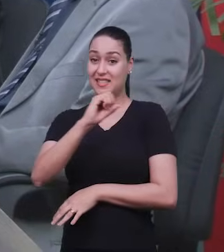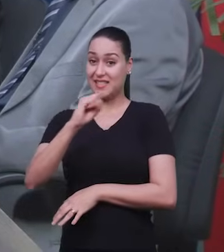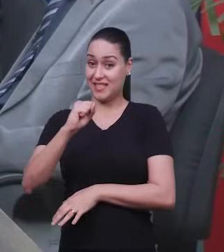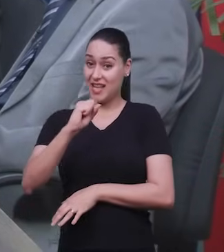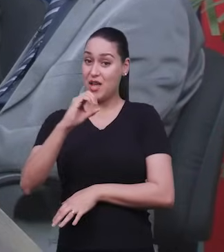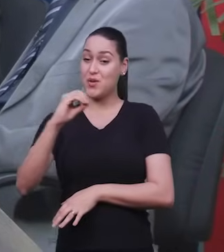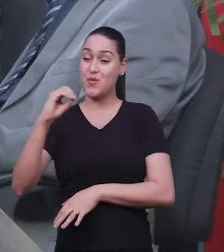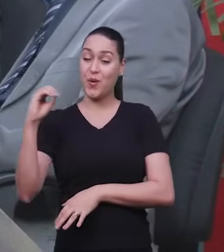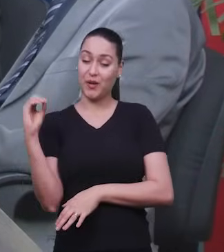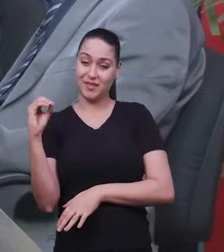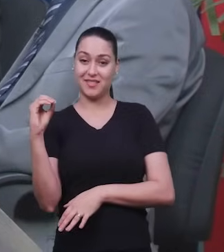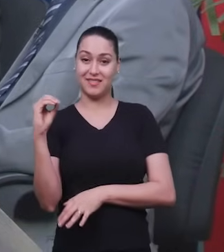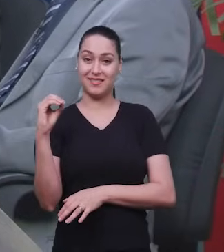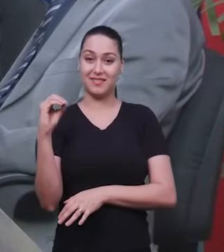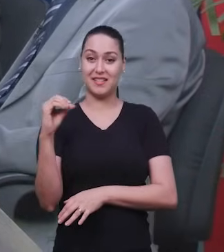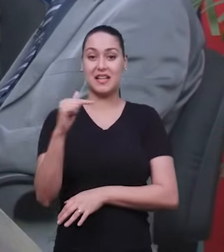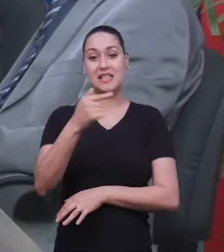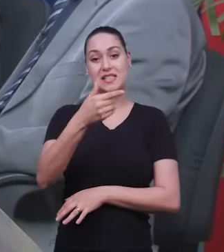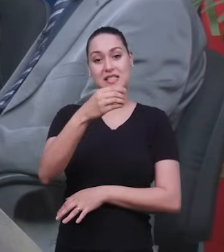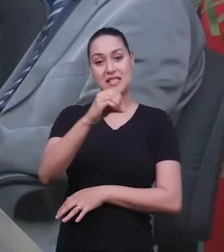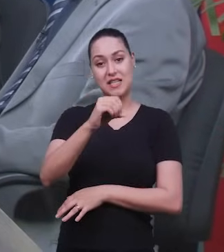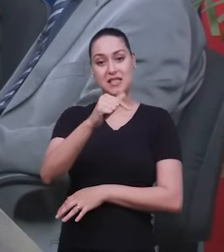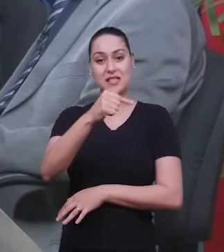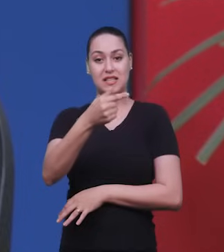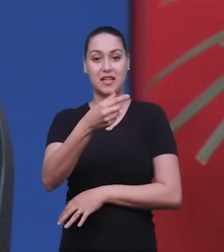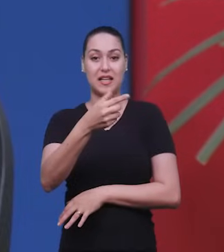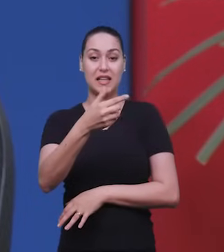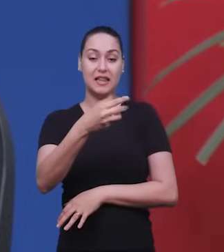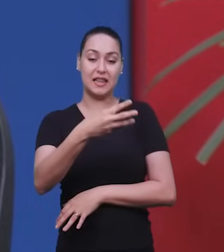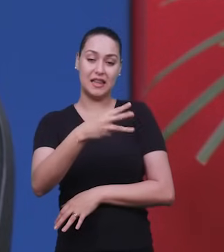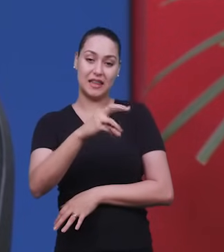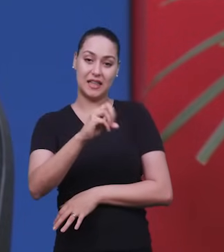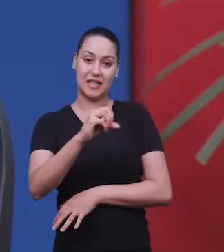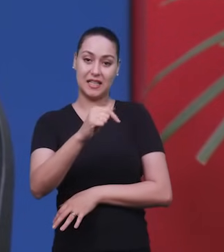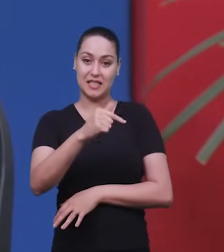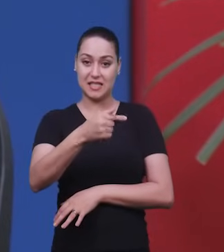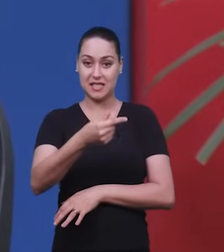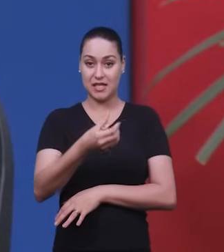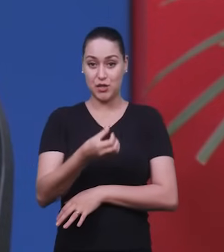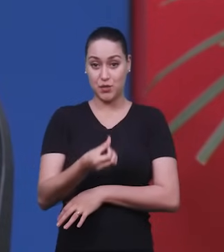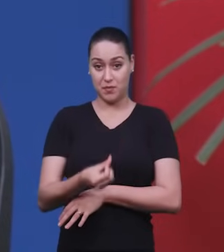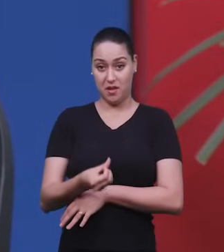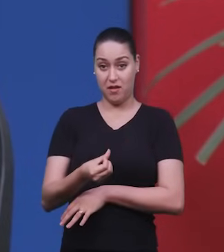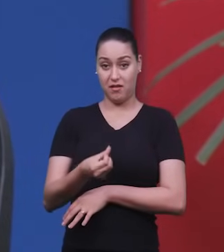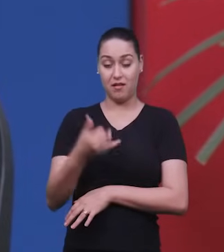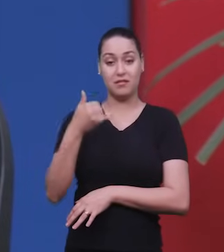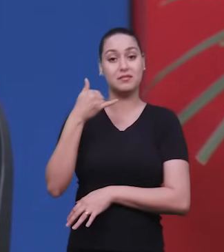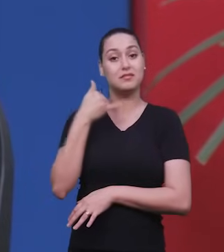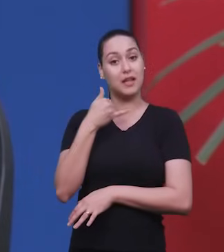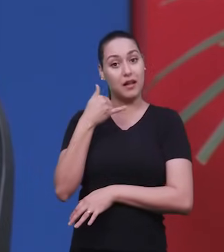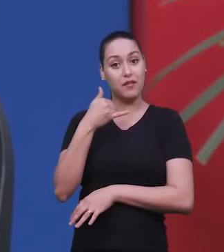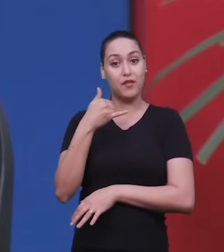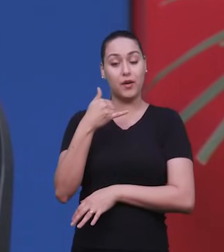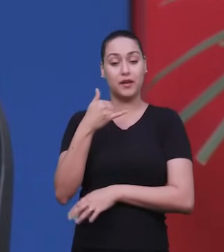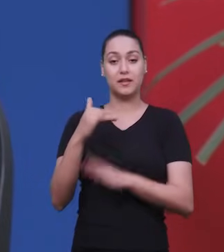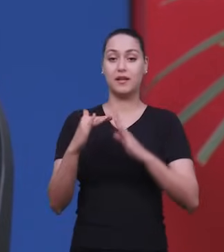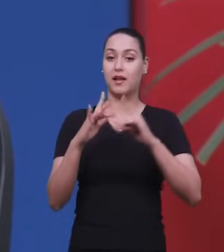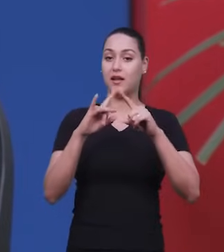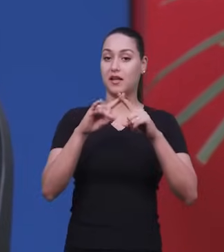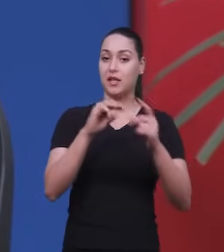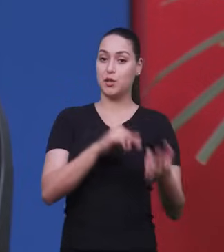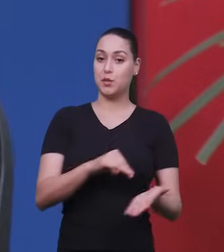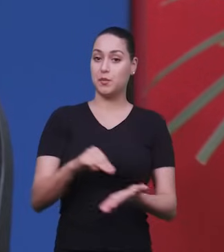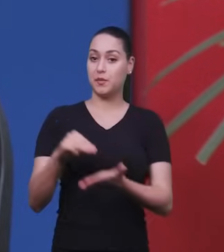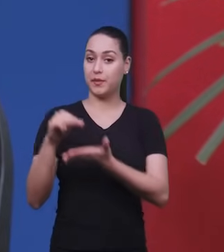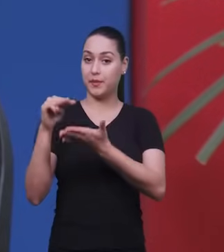telefone 0800 707 3076 é um telefone que a Igreja Cristã